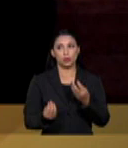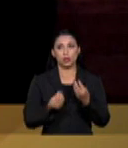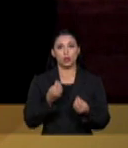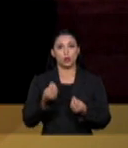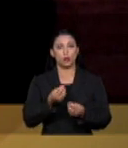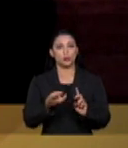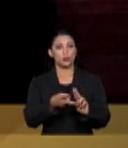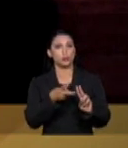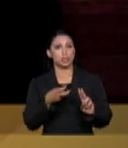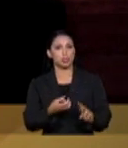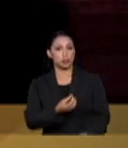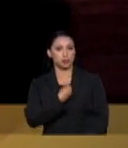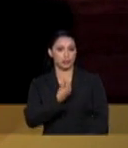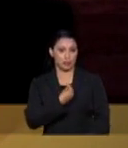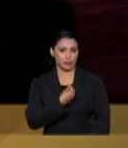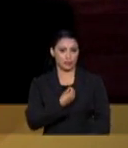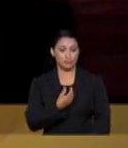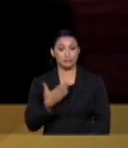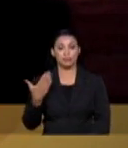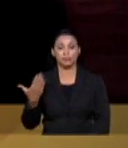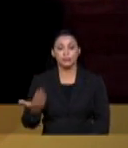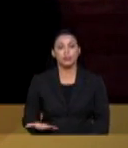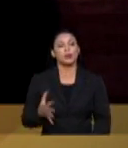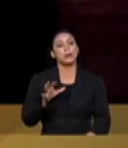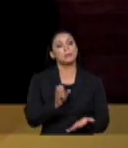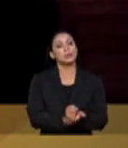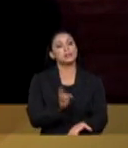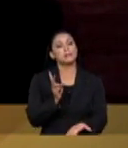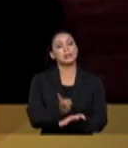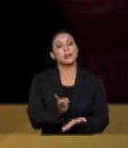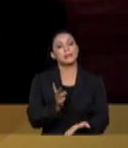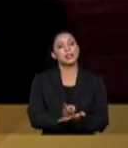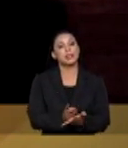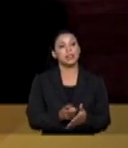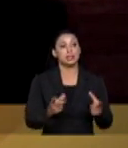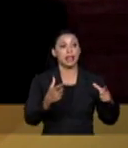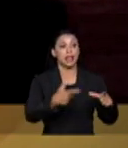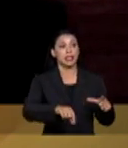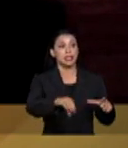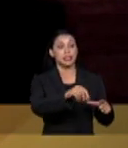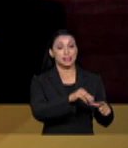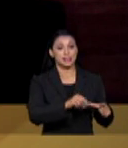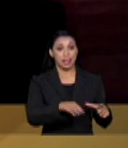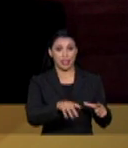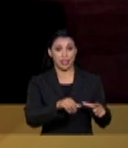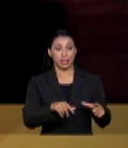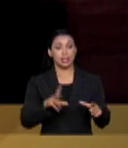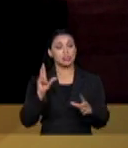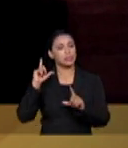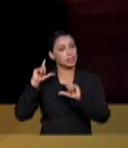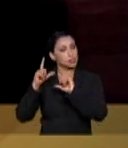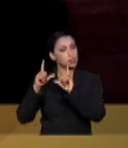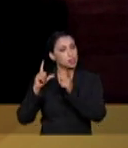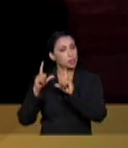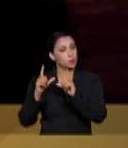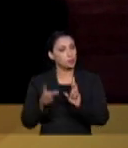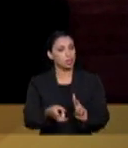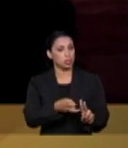indígena portanto a posse permanente das terras de ocupação tradicional indígena